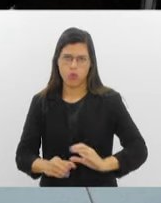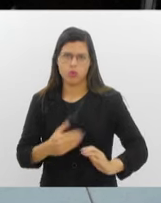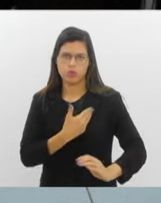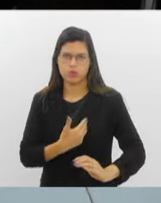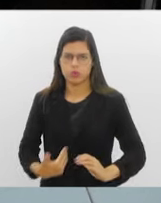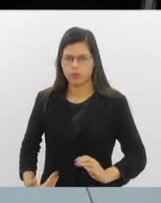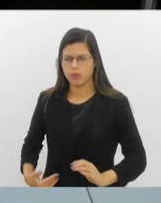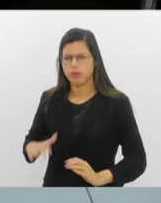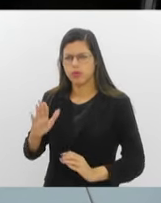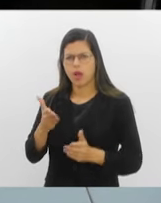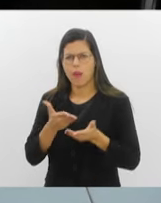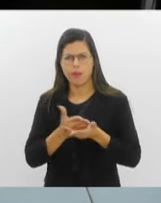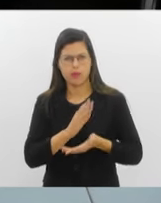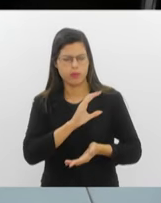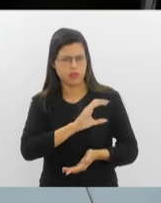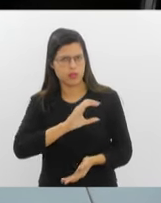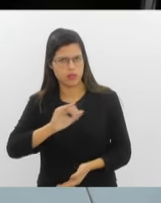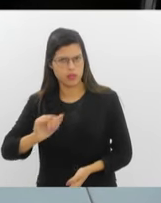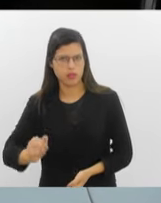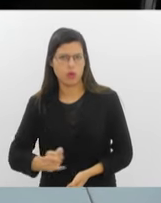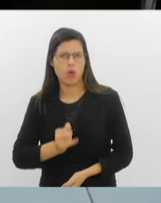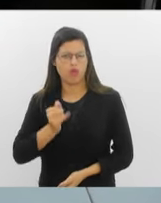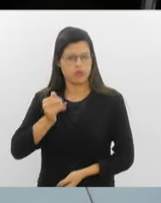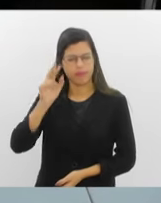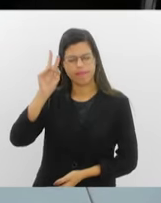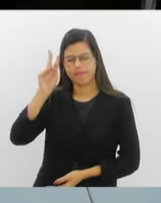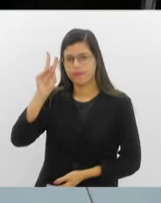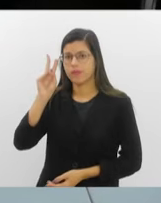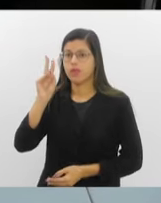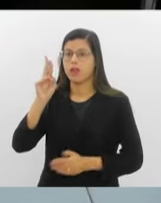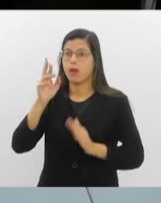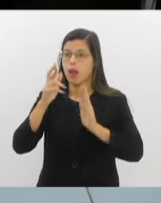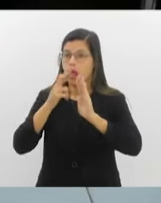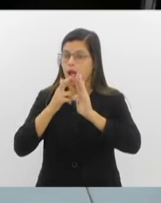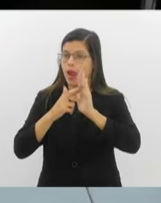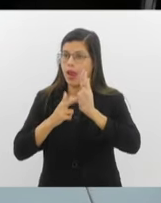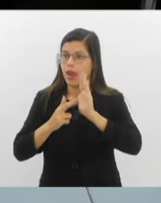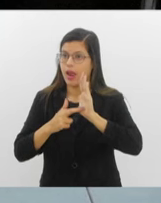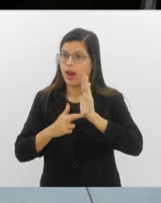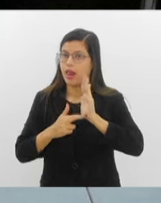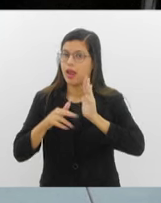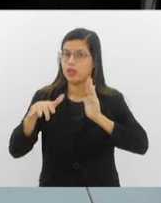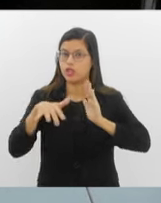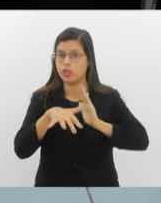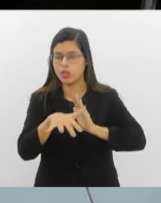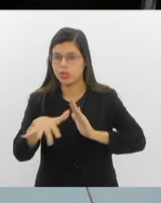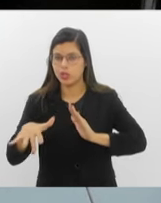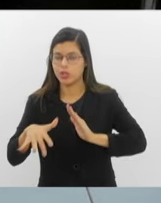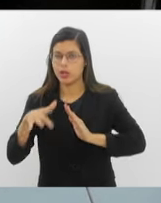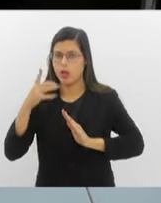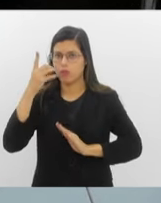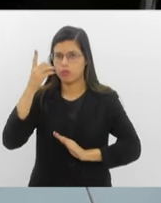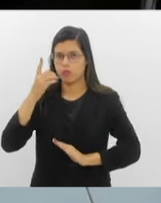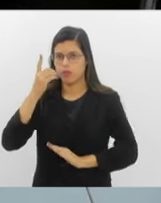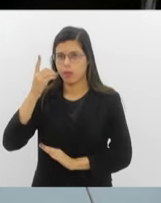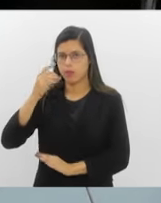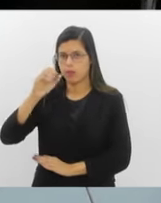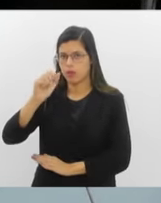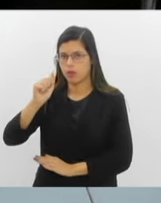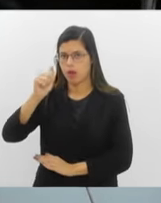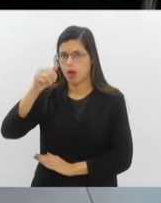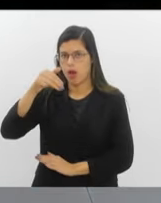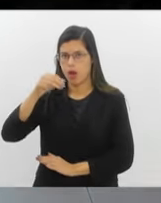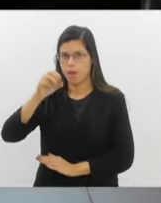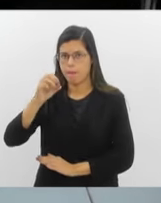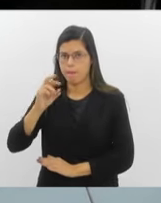CCJ, salvo erro de memória, as normas gerais do deputado Amorim, que é sobre concurso público. Então, eu queria acompanhar